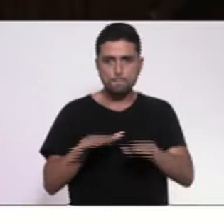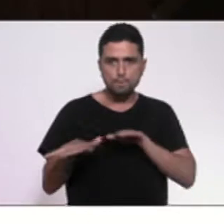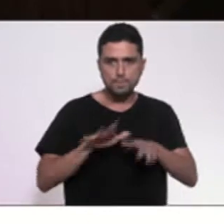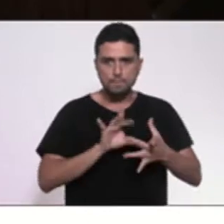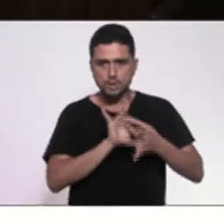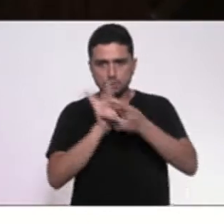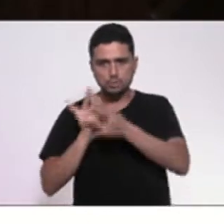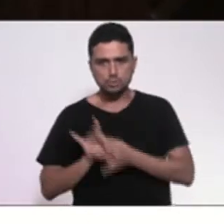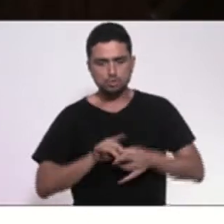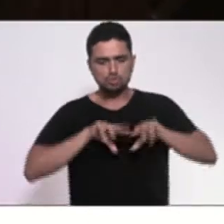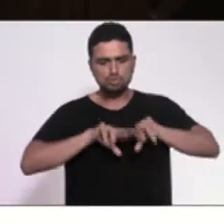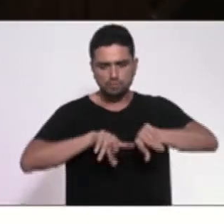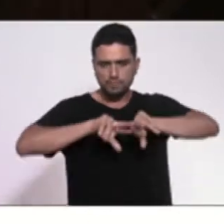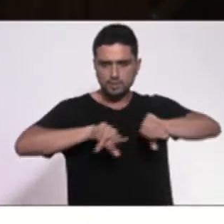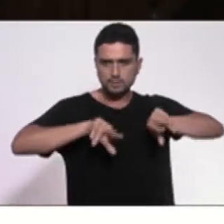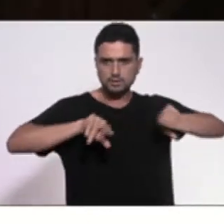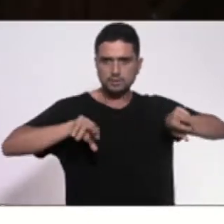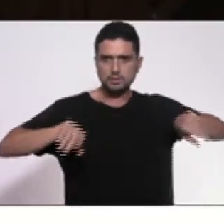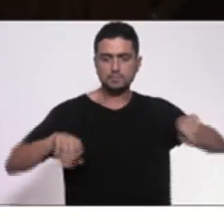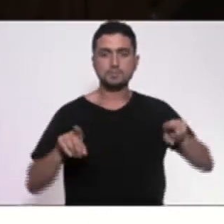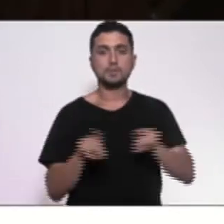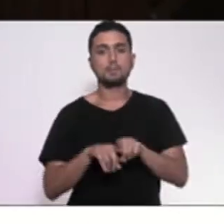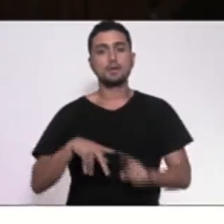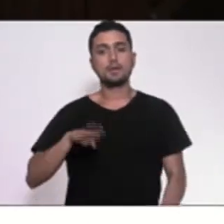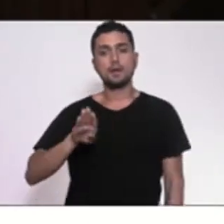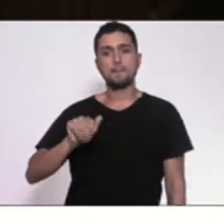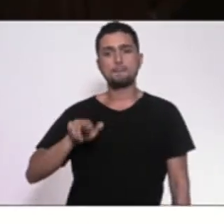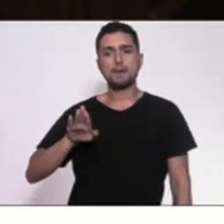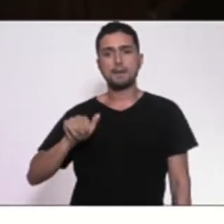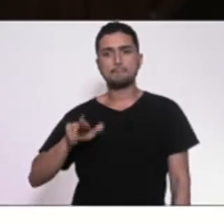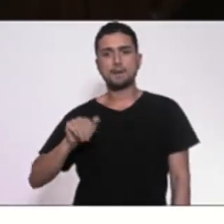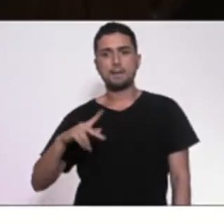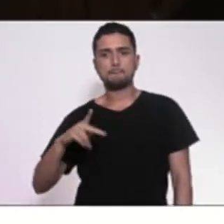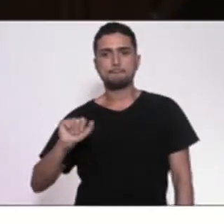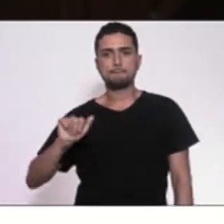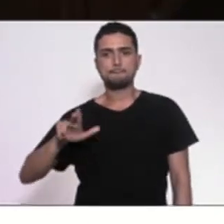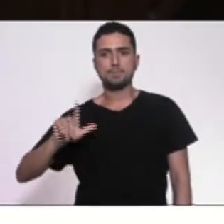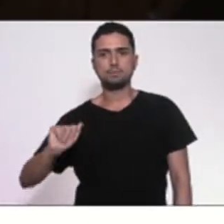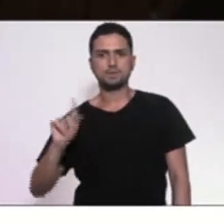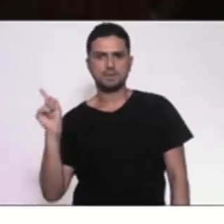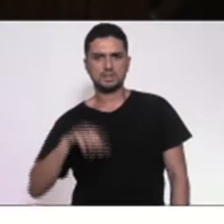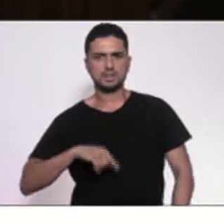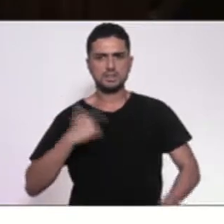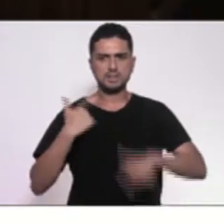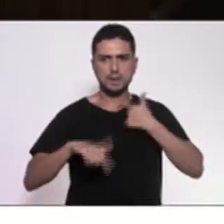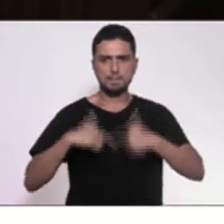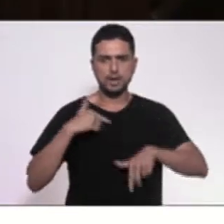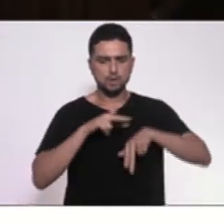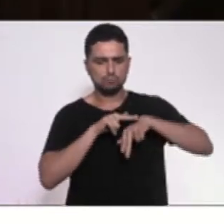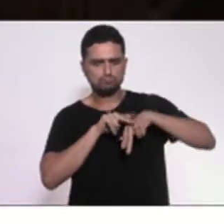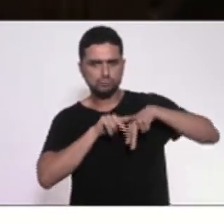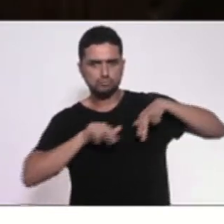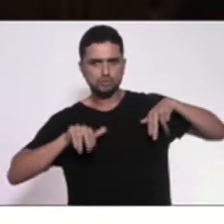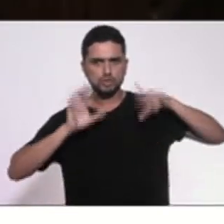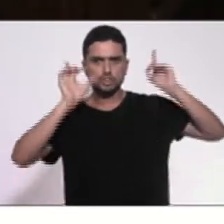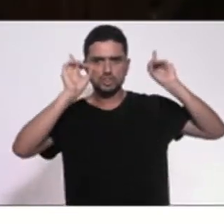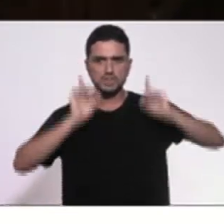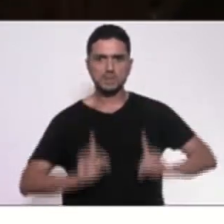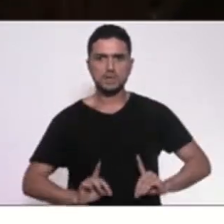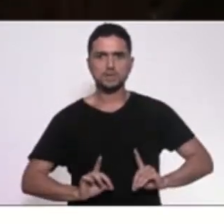pela Diversidade. Falar de Bárbara Paula, pelo trabalho com direitos sexuais e reprodutivos no